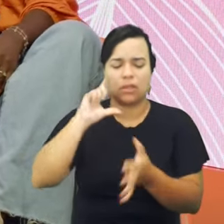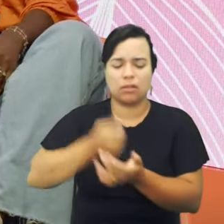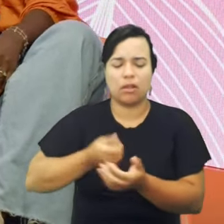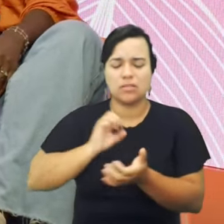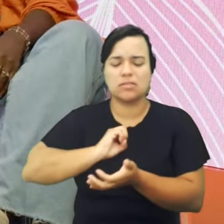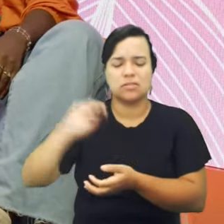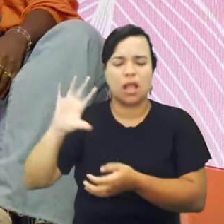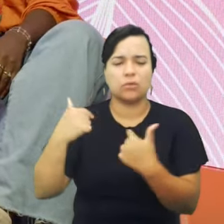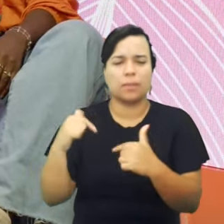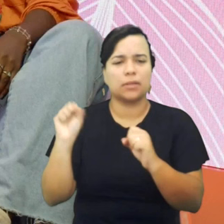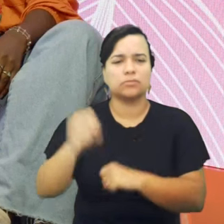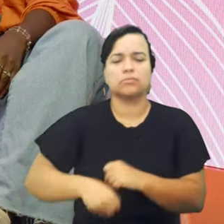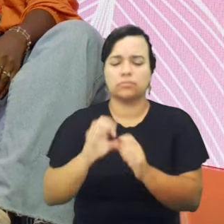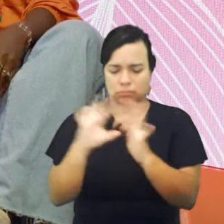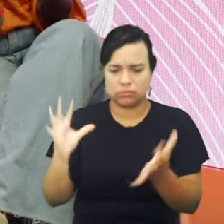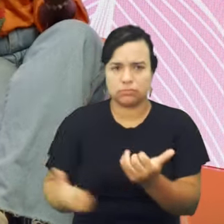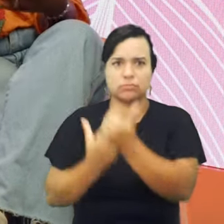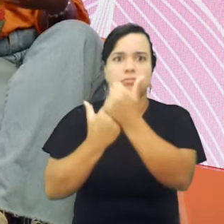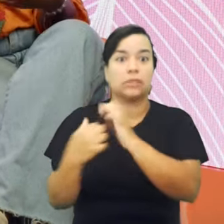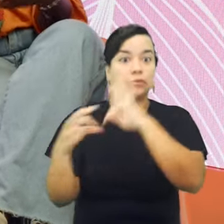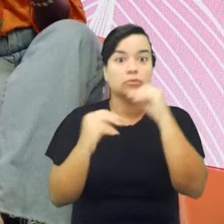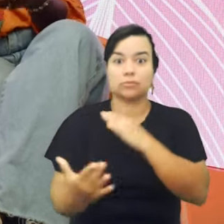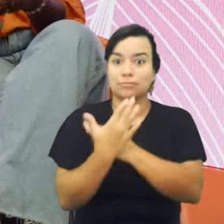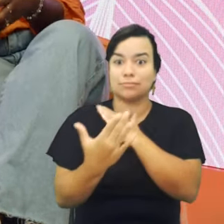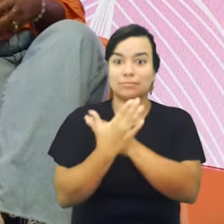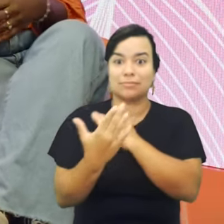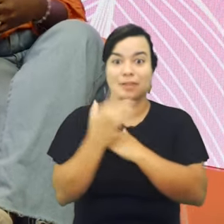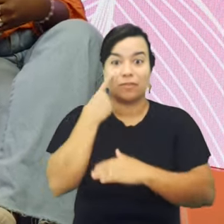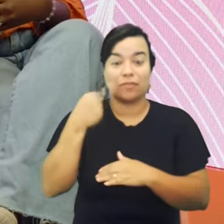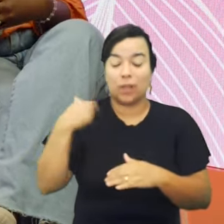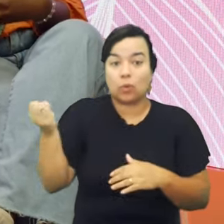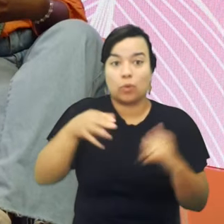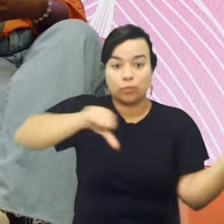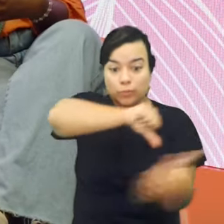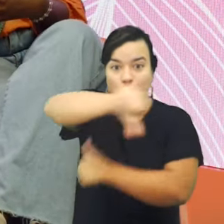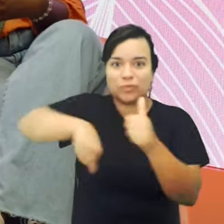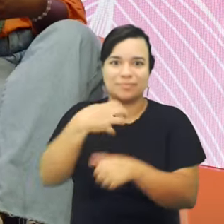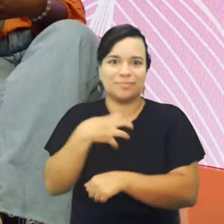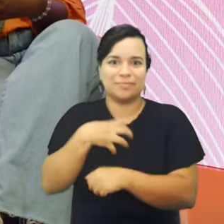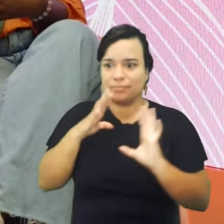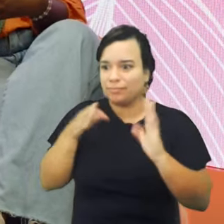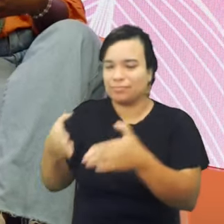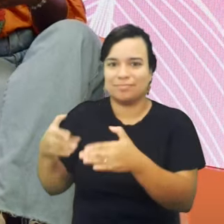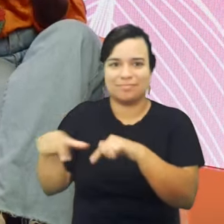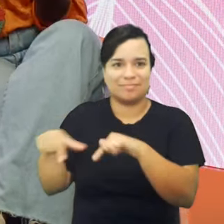de todo mundo pra ver eu conseguir seguir essa nova trajetória, né?